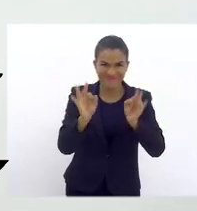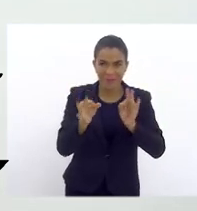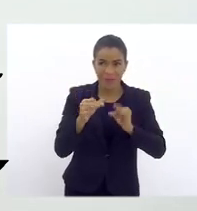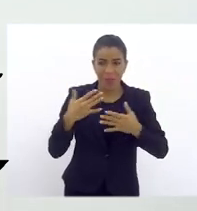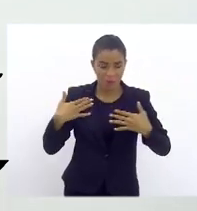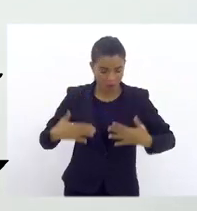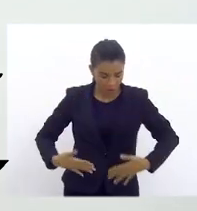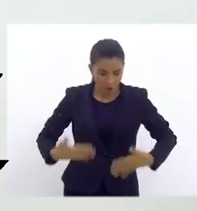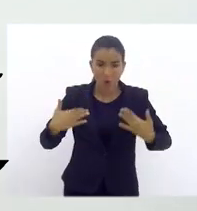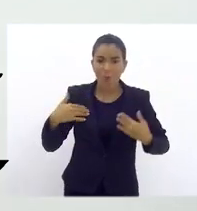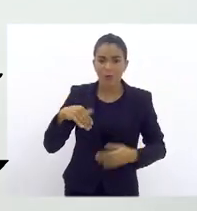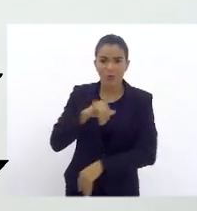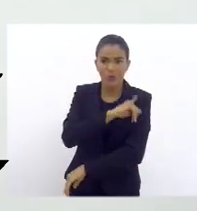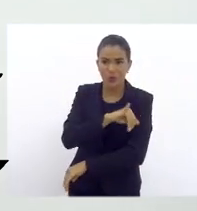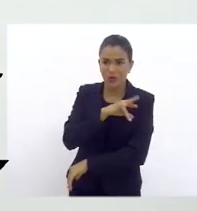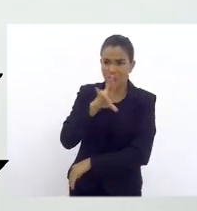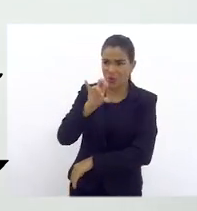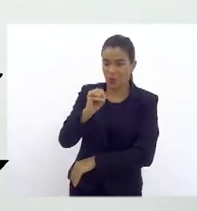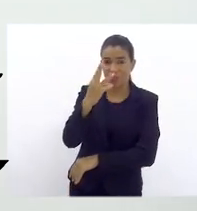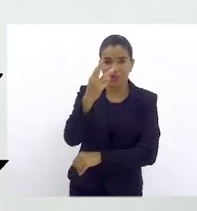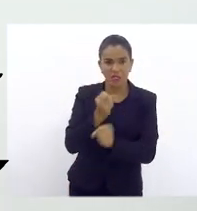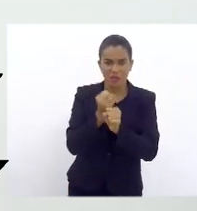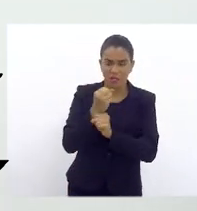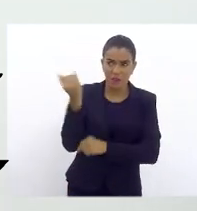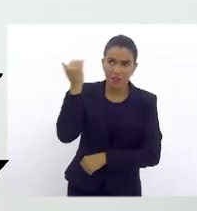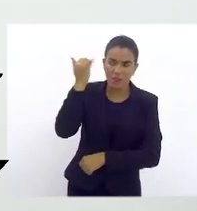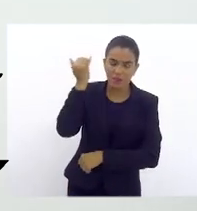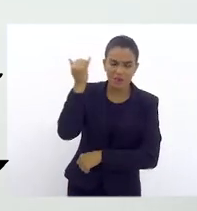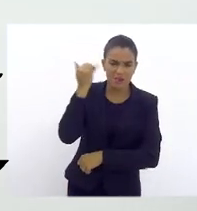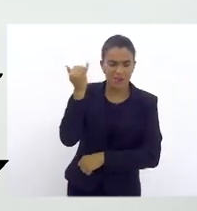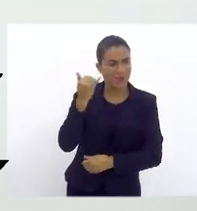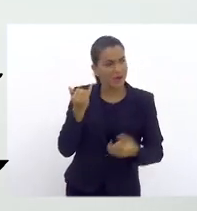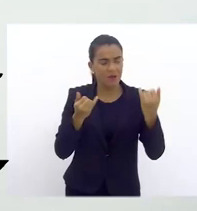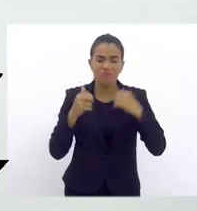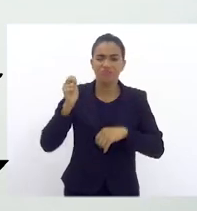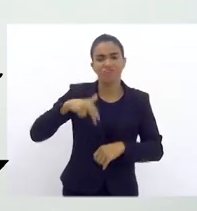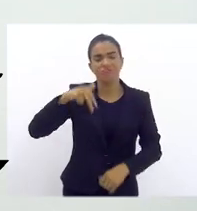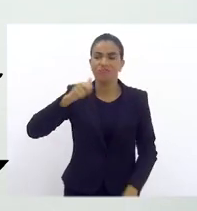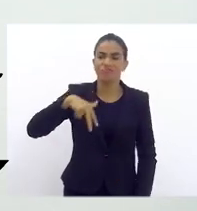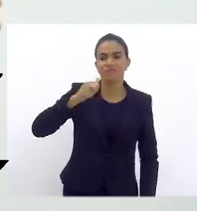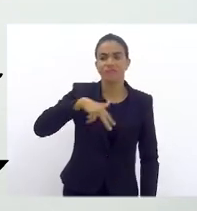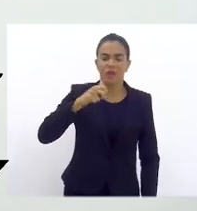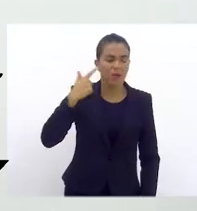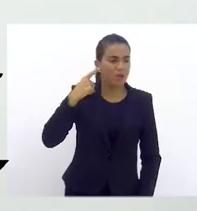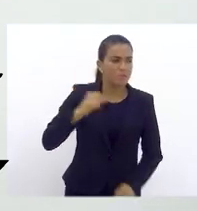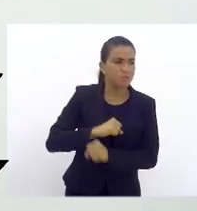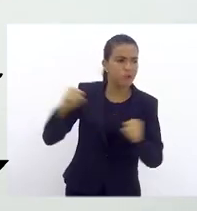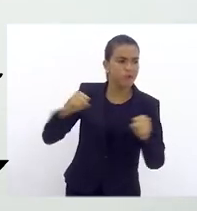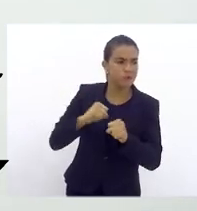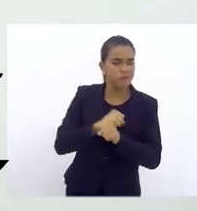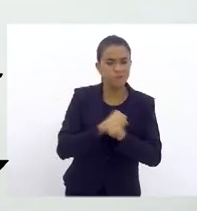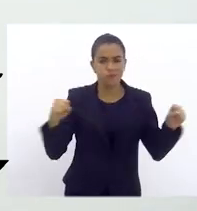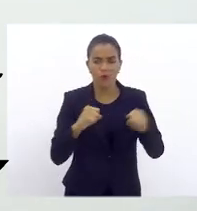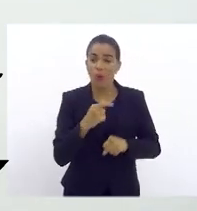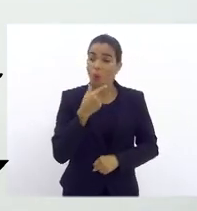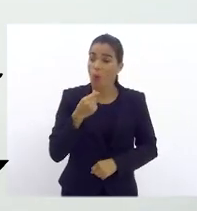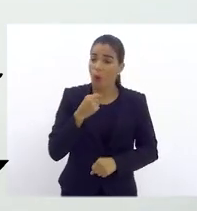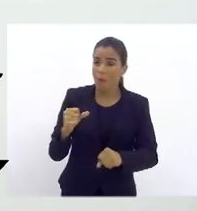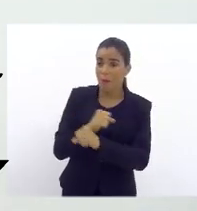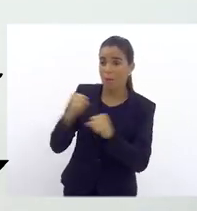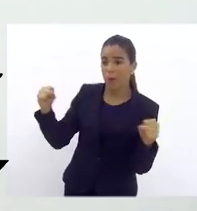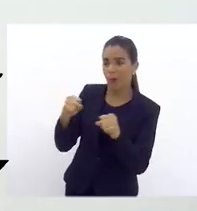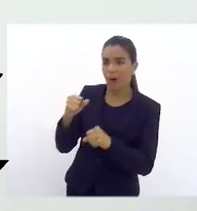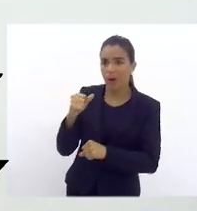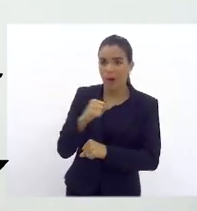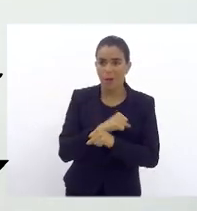com essa roupa aqui no Rio entreixa anos ouvir várias vezes andando na rua bumbum ao homem bomba minha